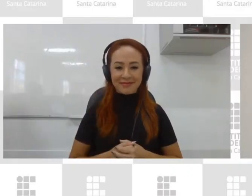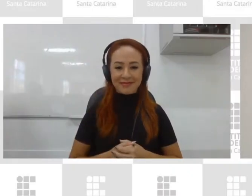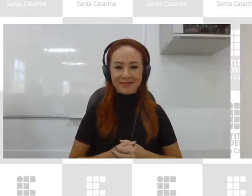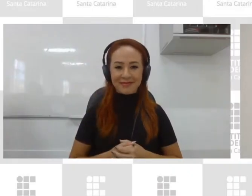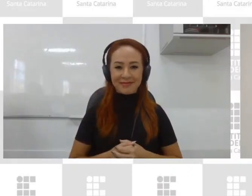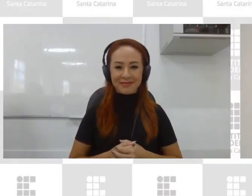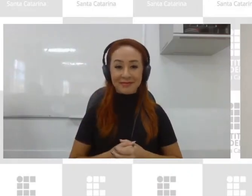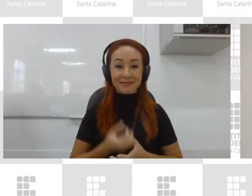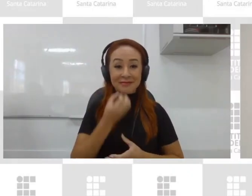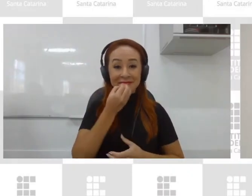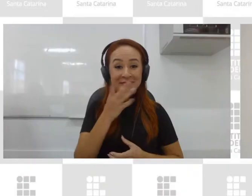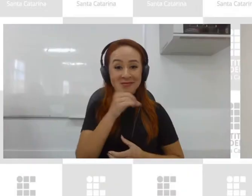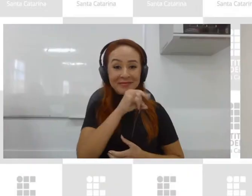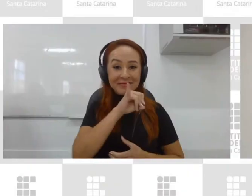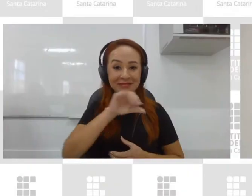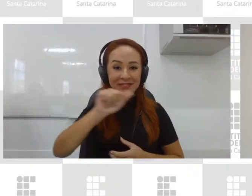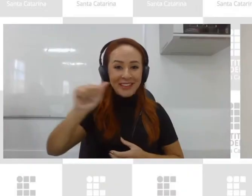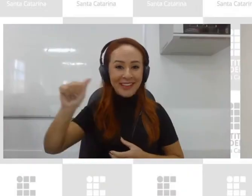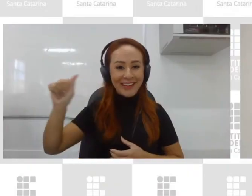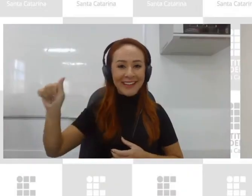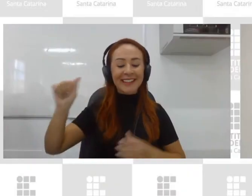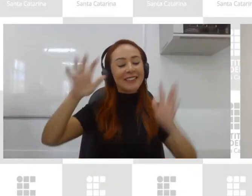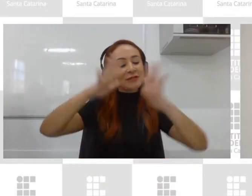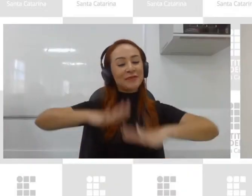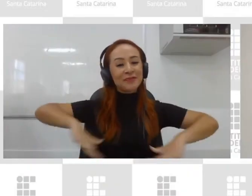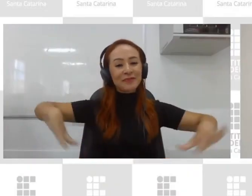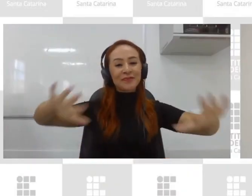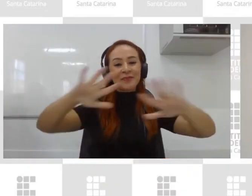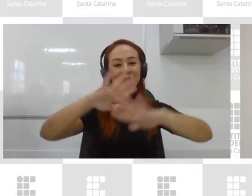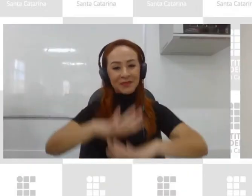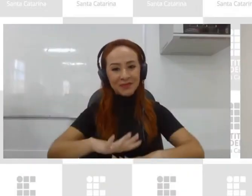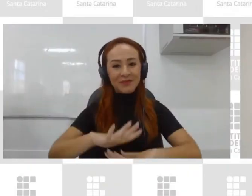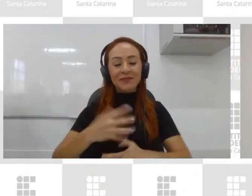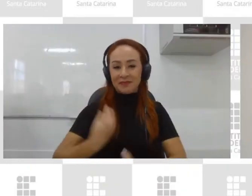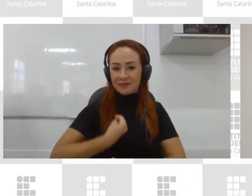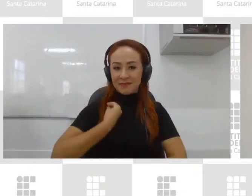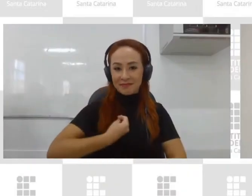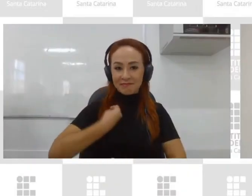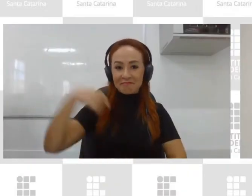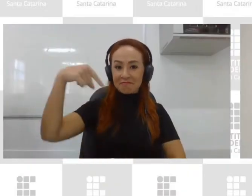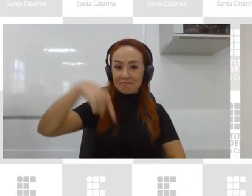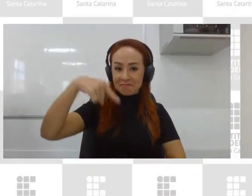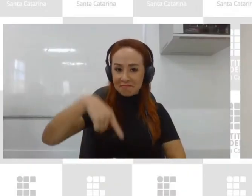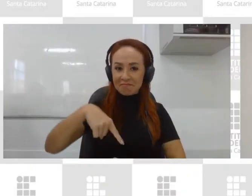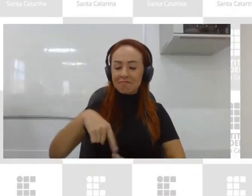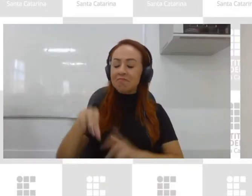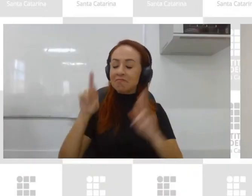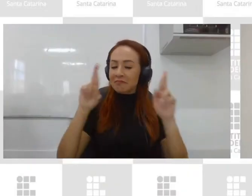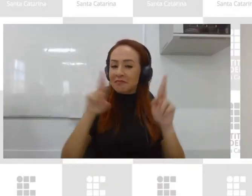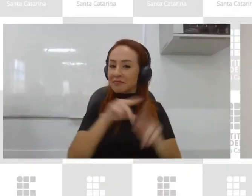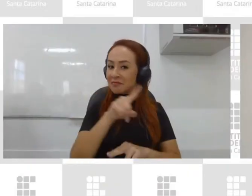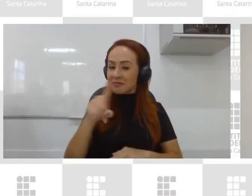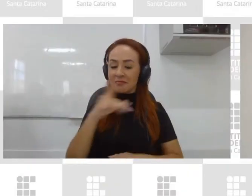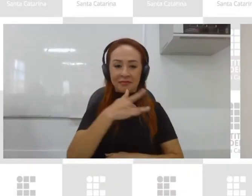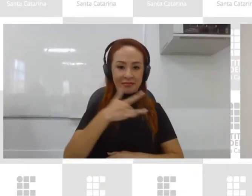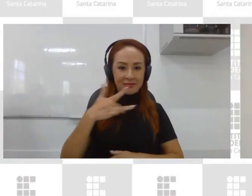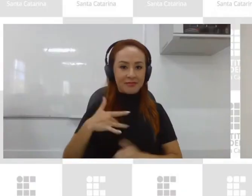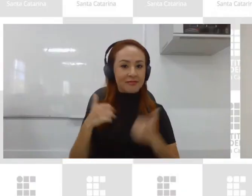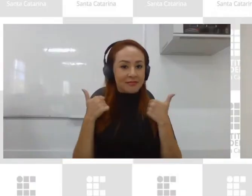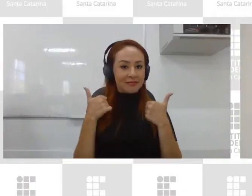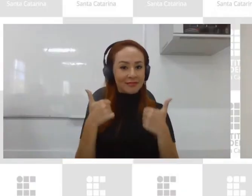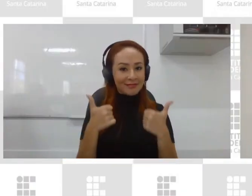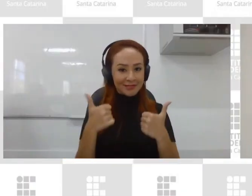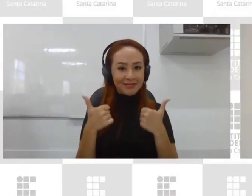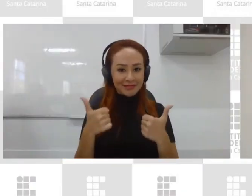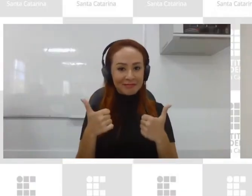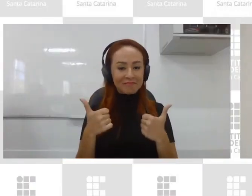Muito bom dia a todas e todos. Espero que estejam bem e com saúde. É com grande